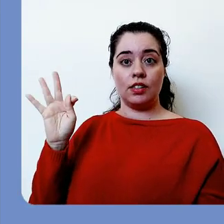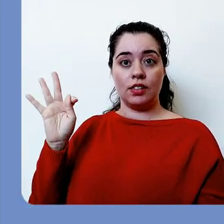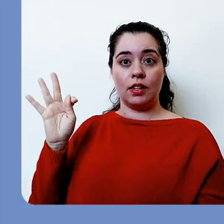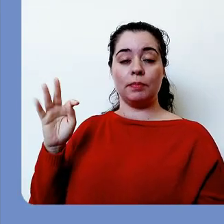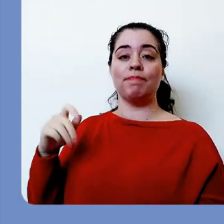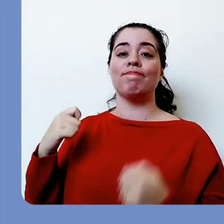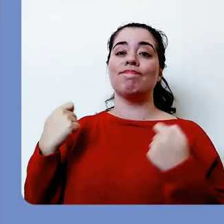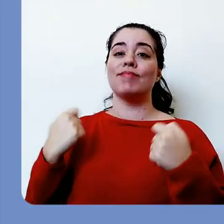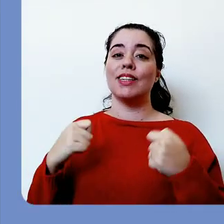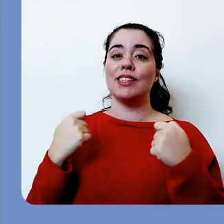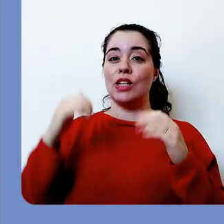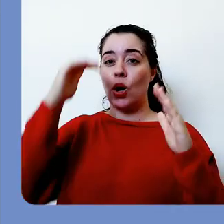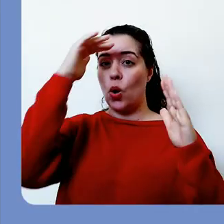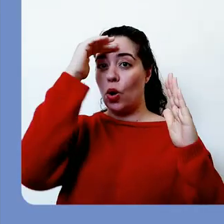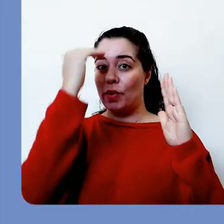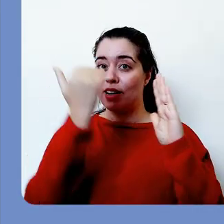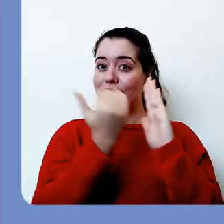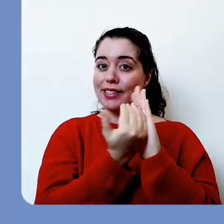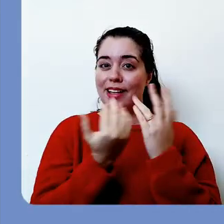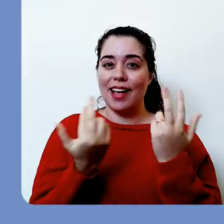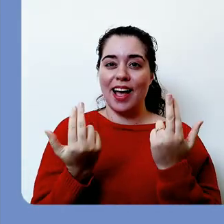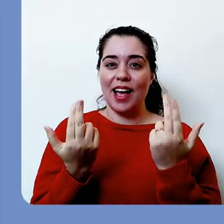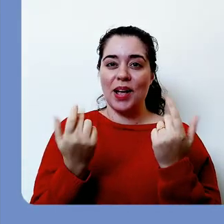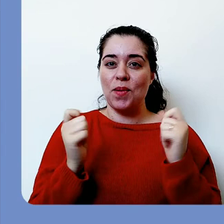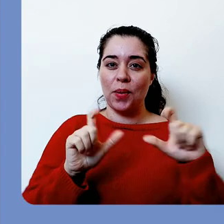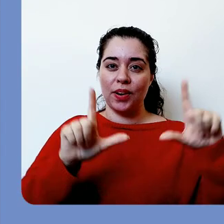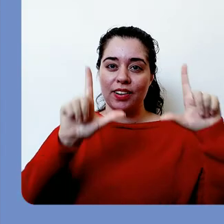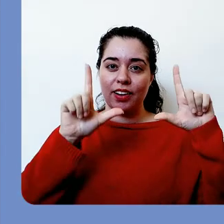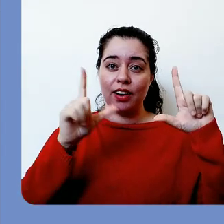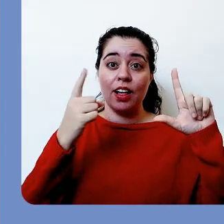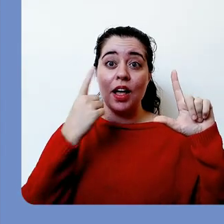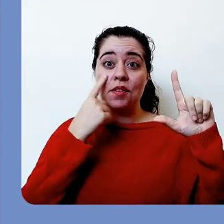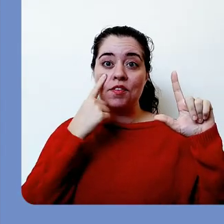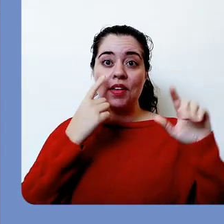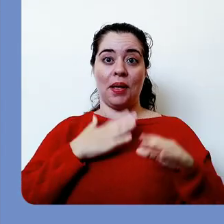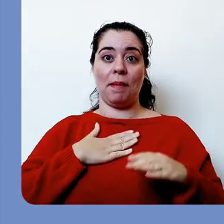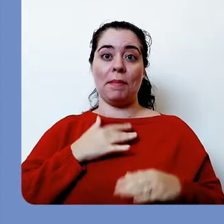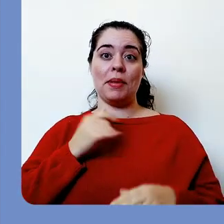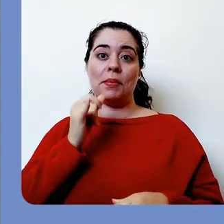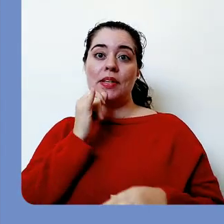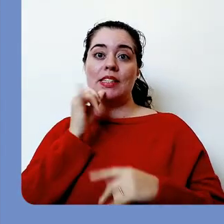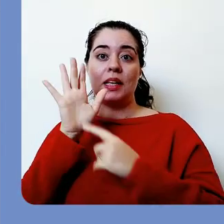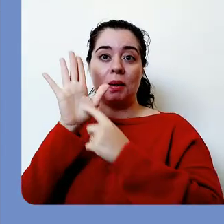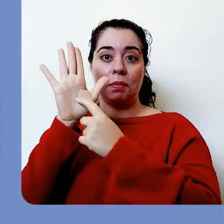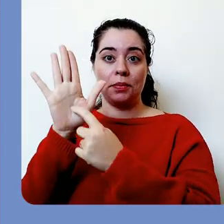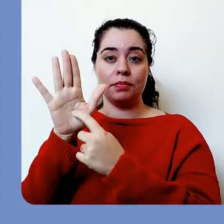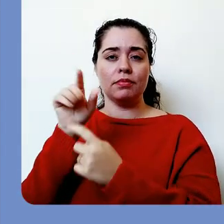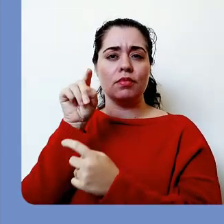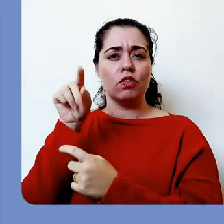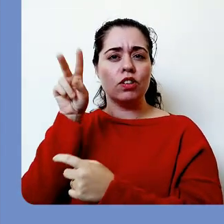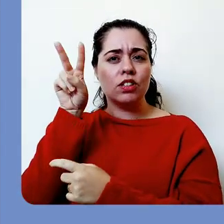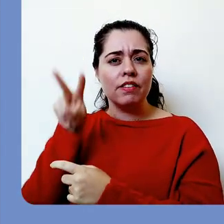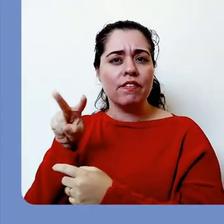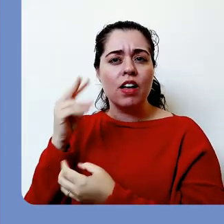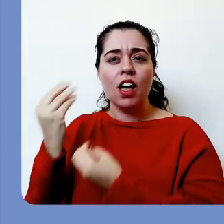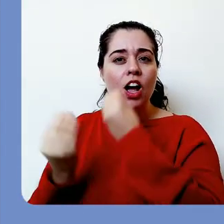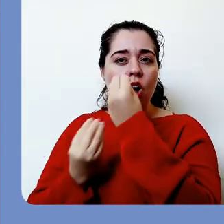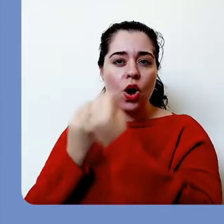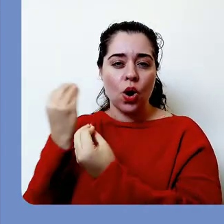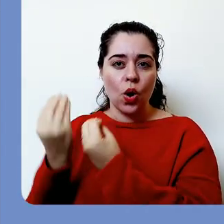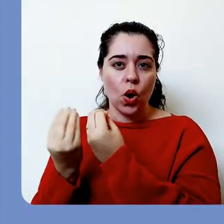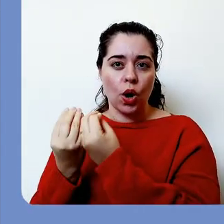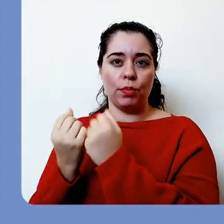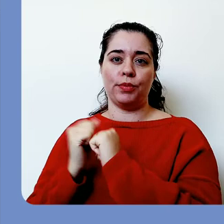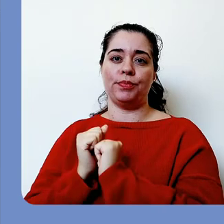a você tem então é duas formas de bloquear a emissão de certificado com essas pessoas e então o sistema de inscrição